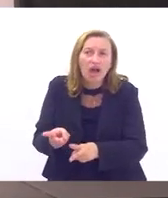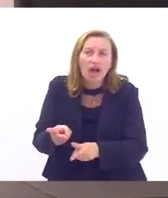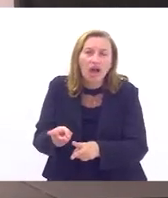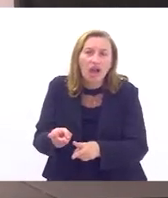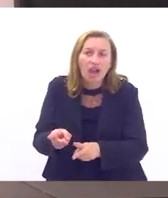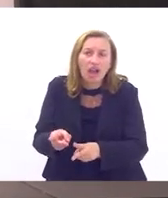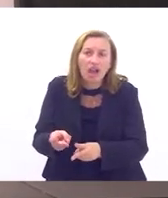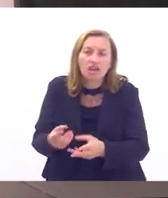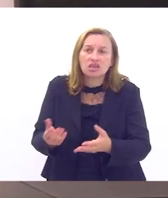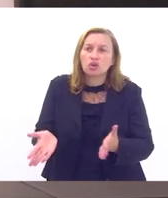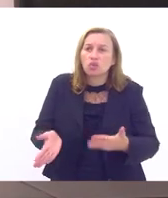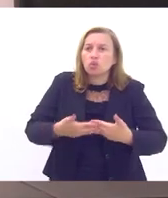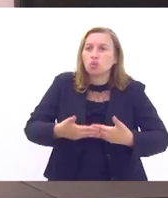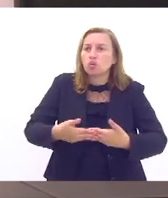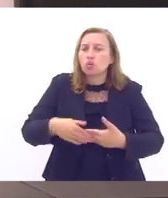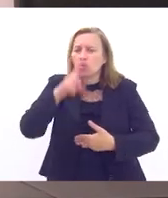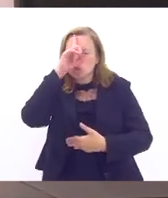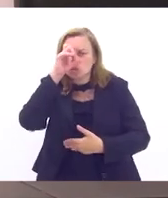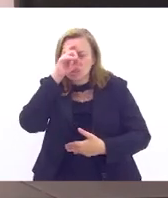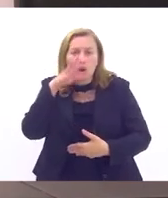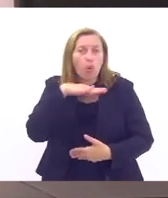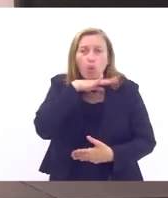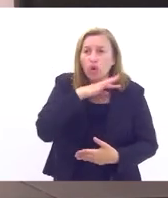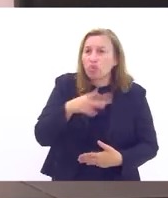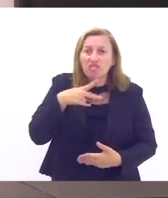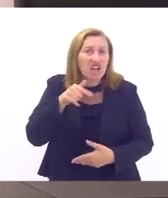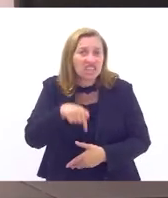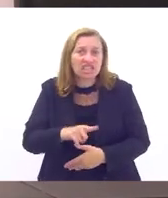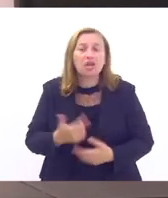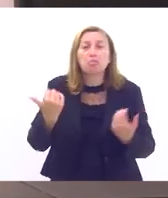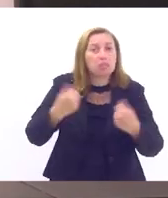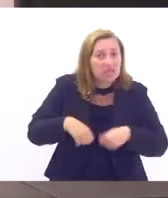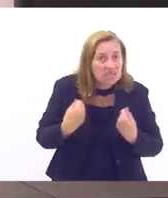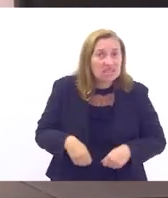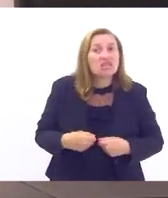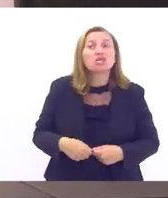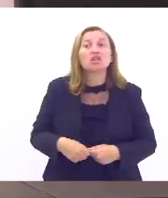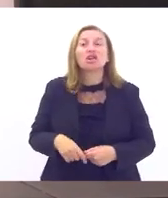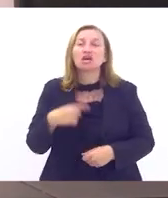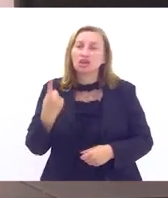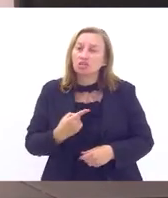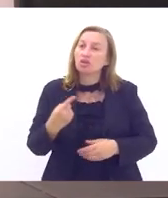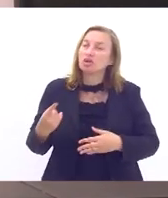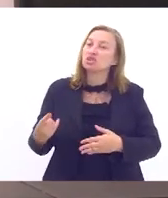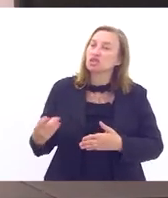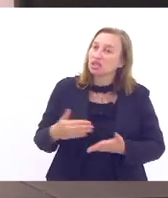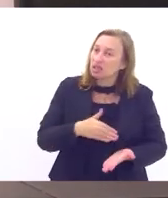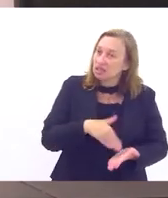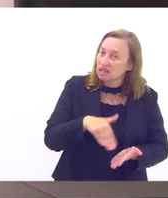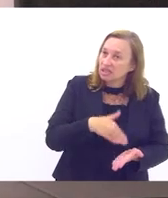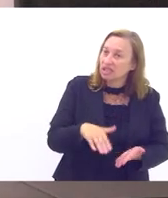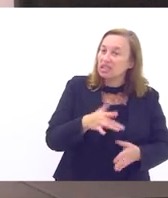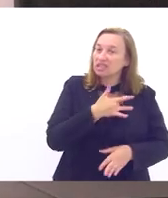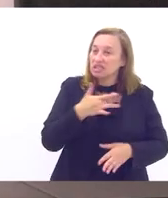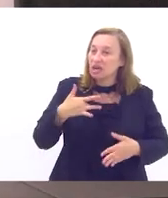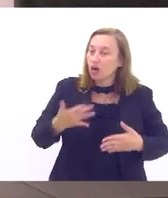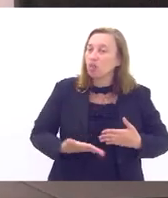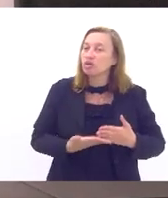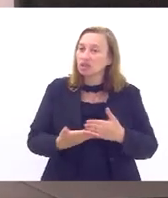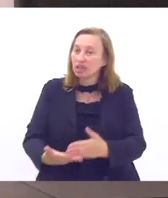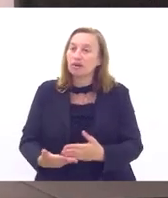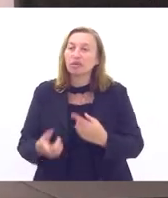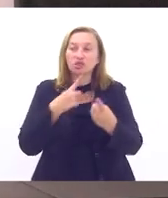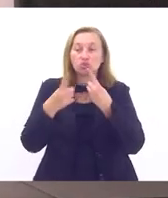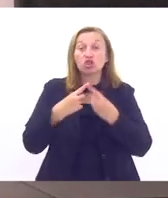o hospital sanatório, dessa maneira como foi colocado aqui. É preciso que a gente traga a Secretaria de Saúde para discutir isso. E essa questão do